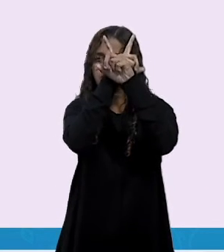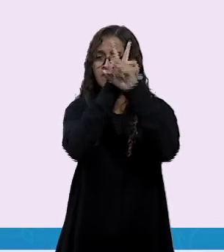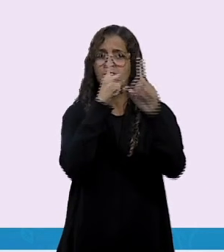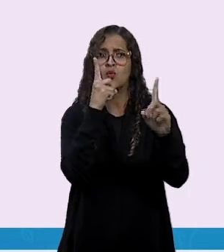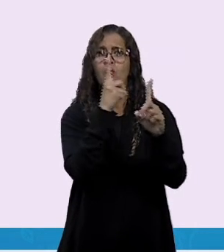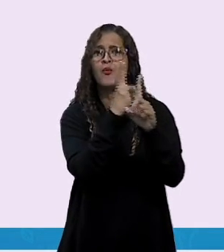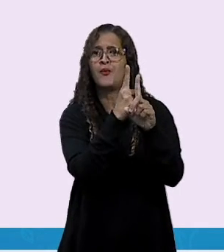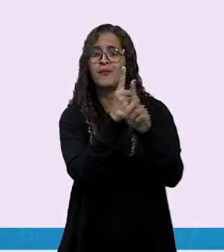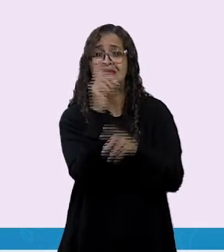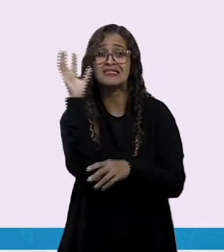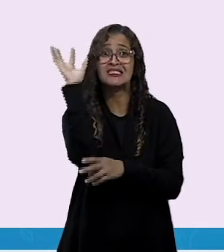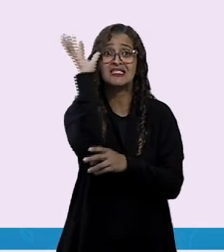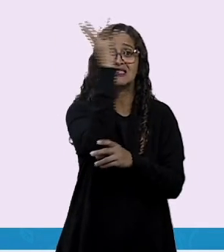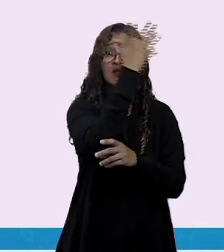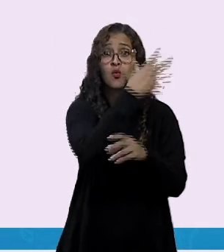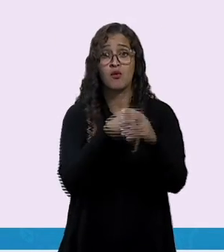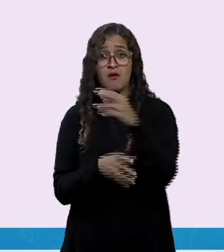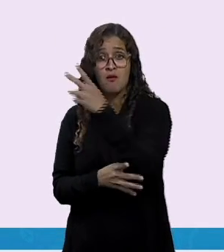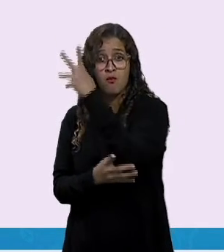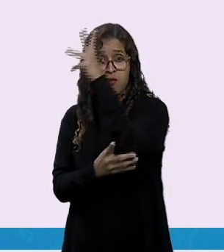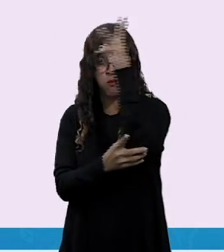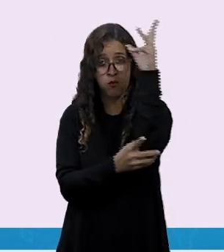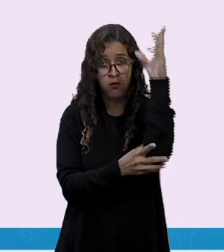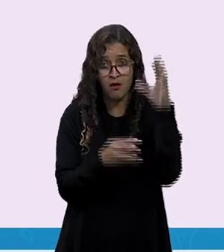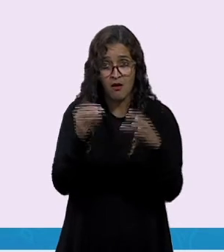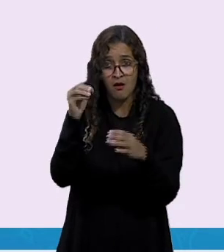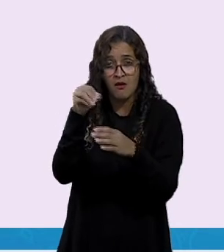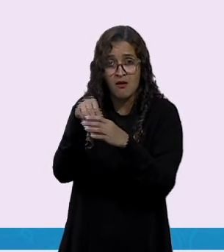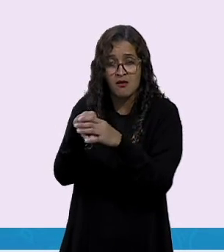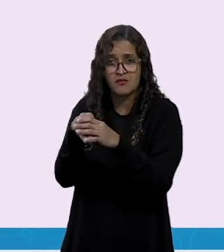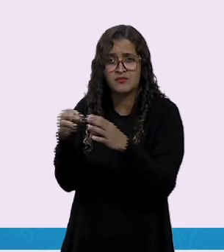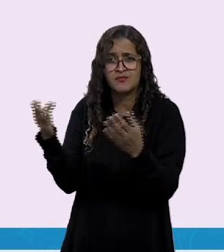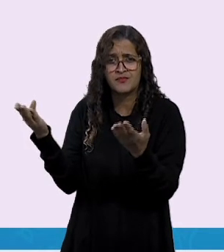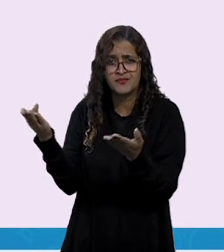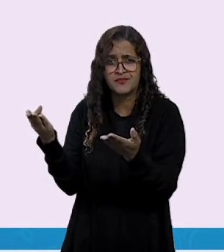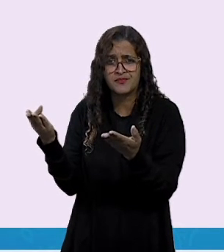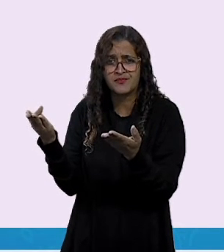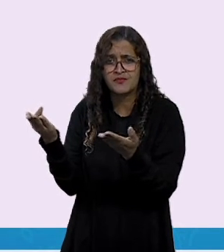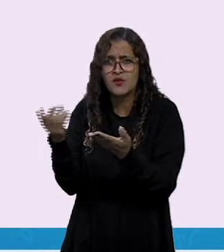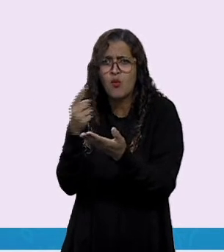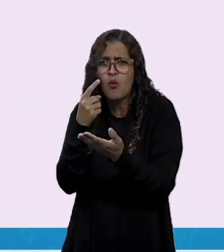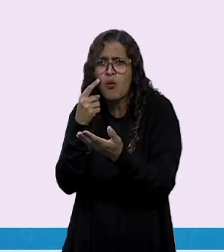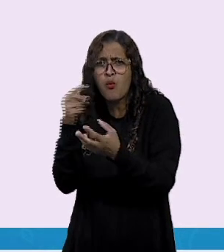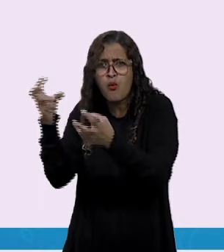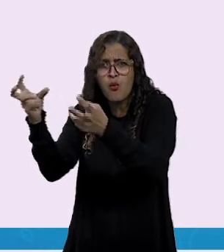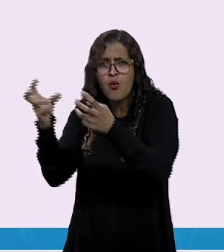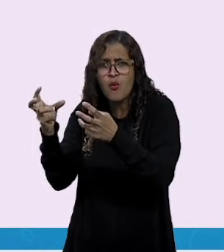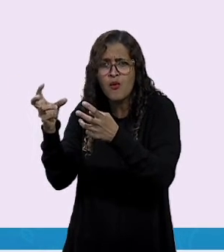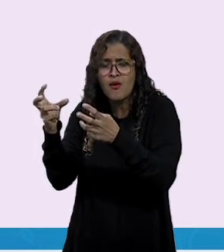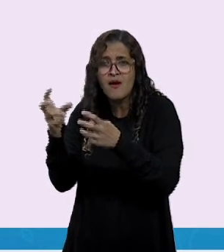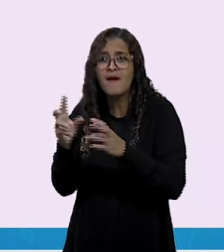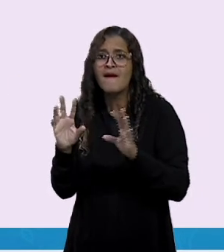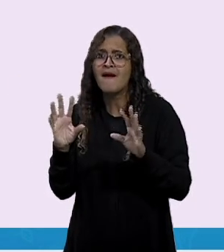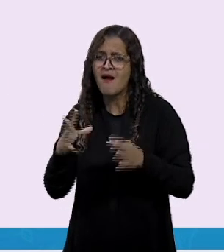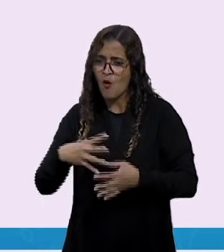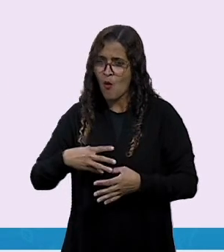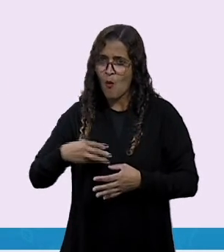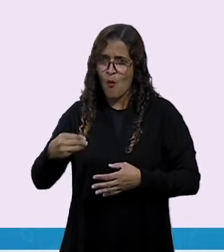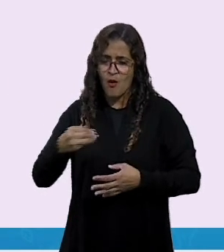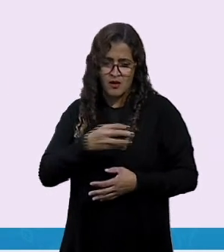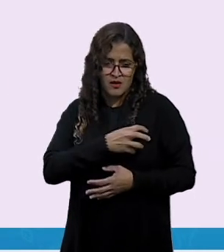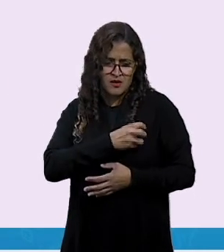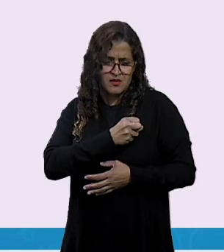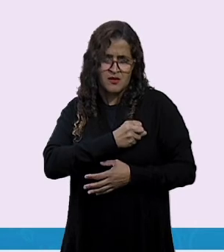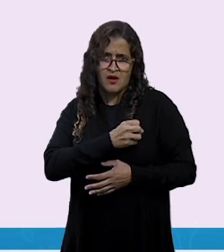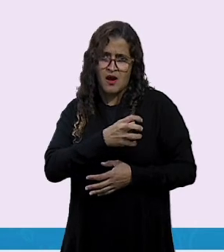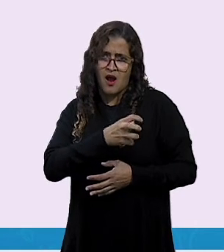ornitorrincos nascerem de ovos e serem ovivíparos, seus bebês se alimentam de leite materno,